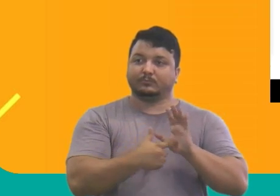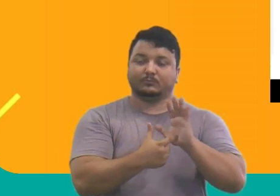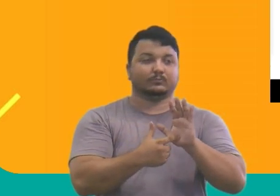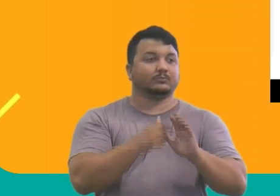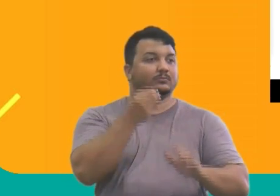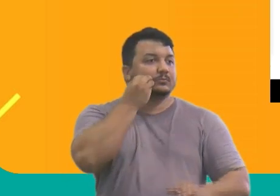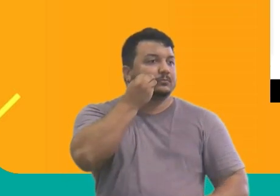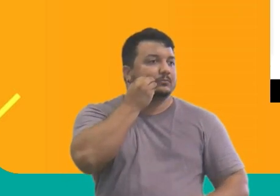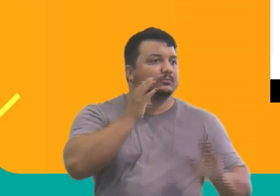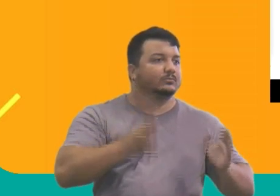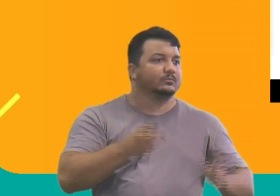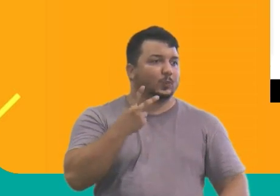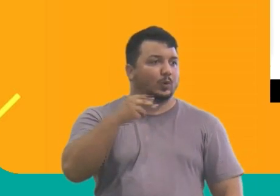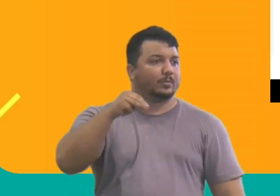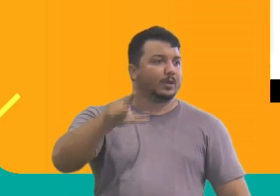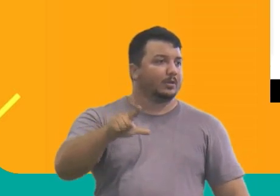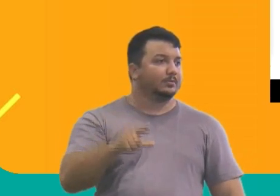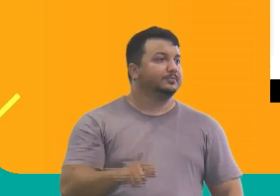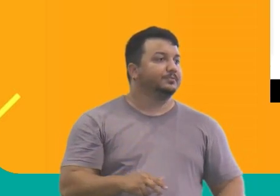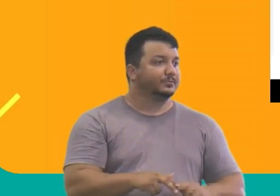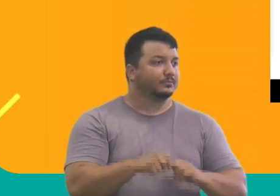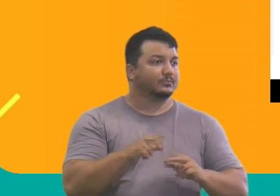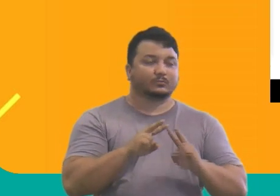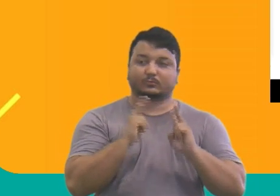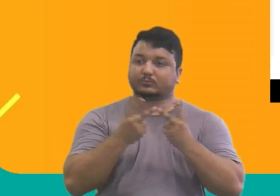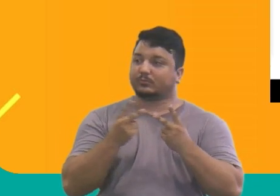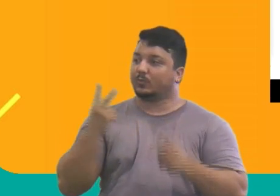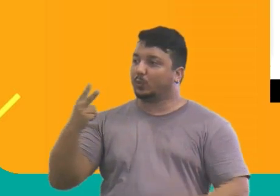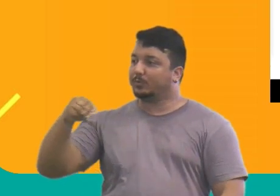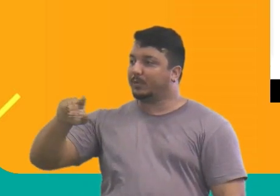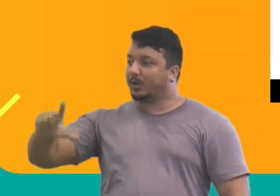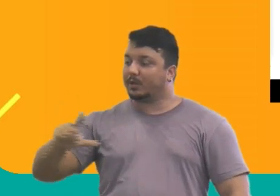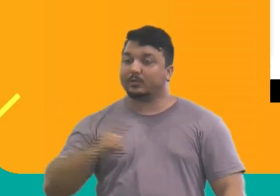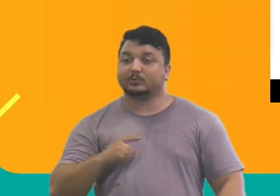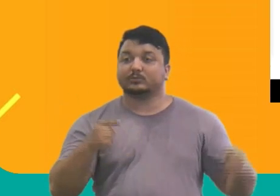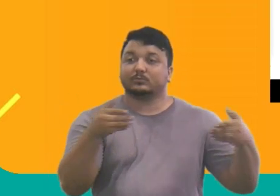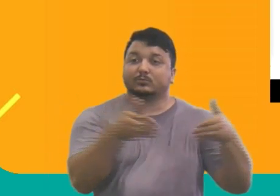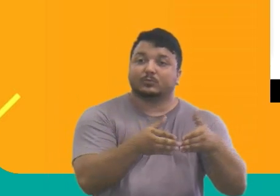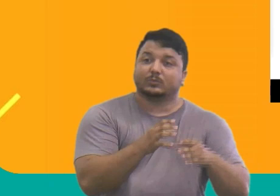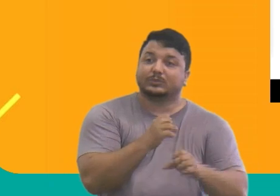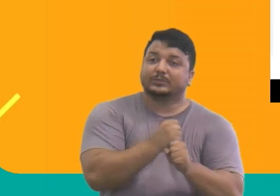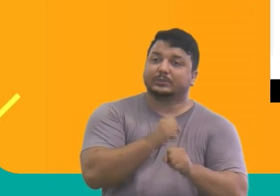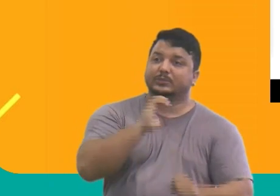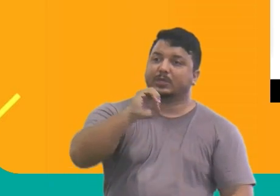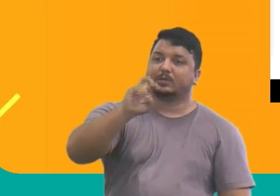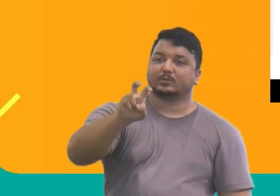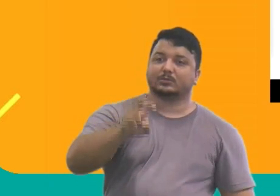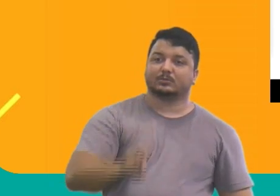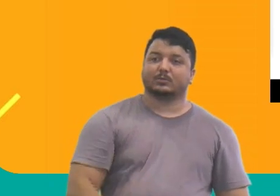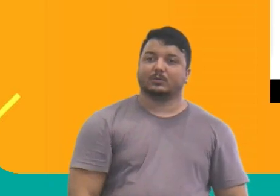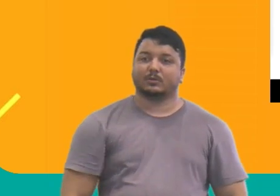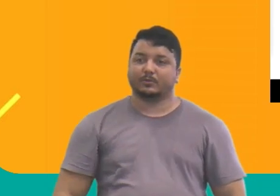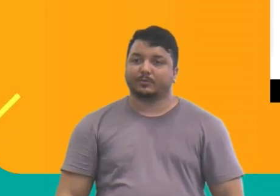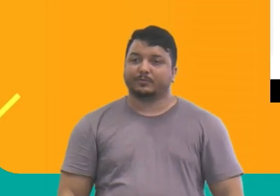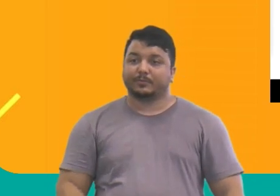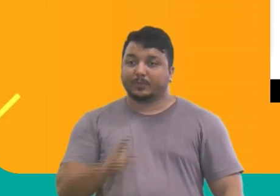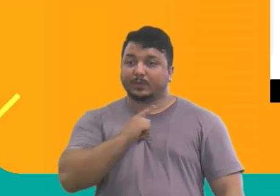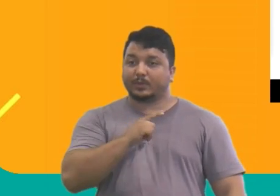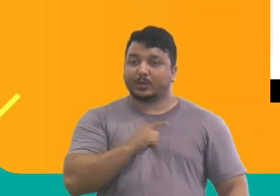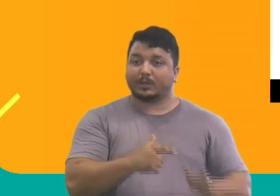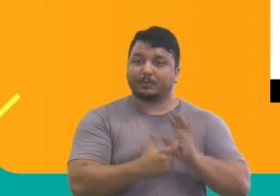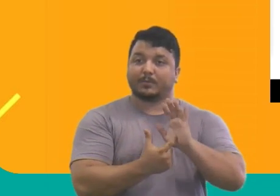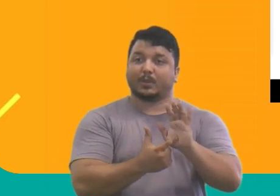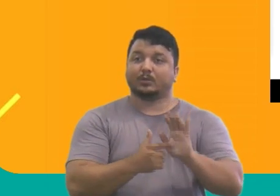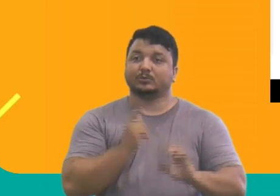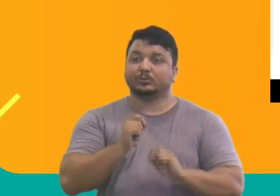foi testada. Então, eu tinha um volume de 2 ml com a concentração de 0,5. Nessa amostra, foi